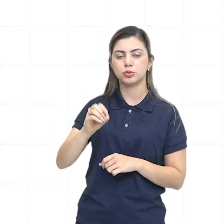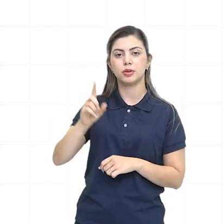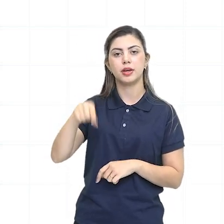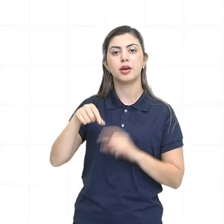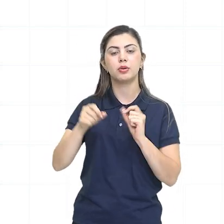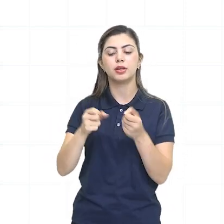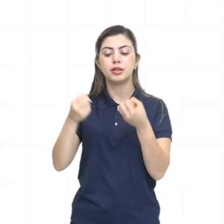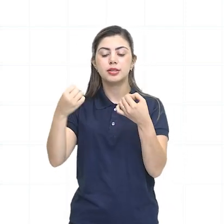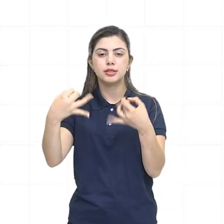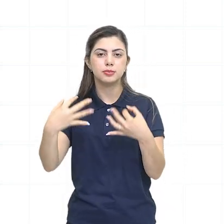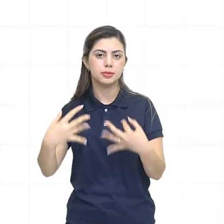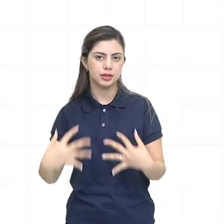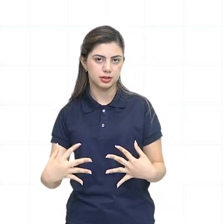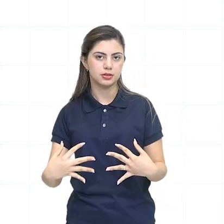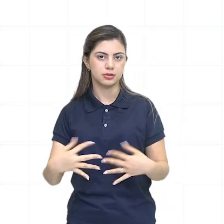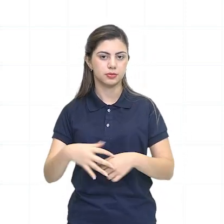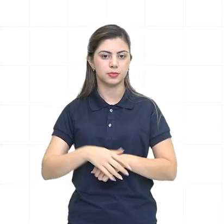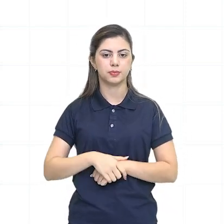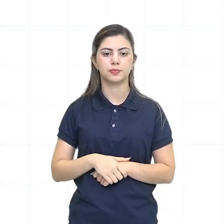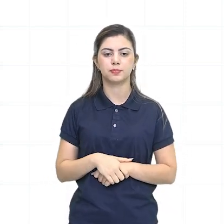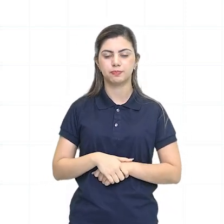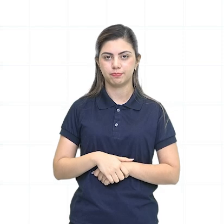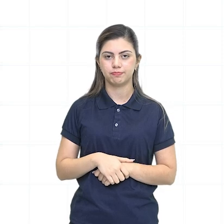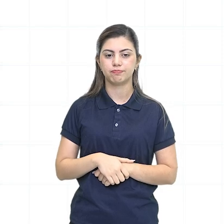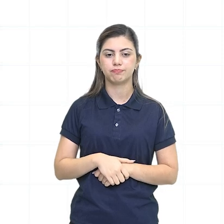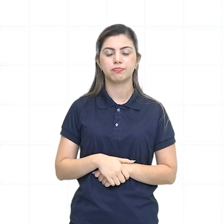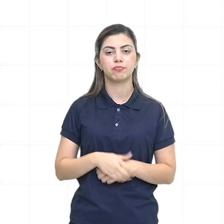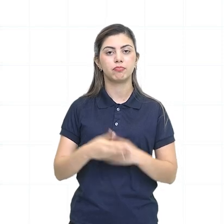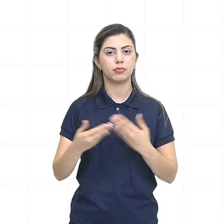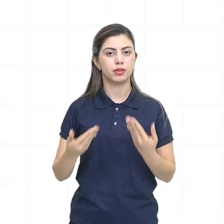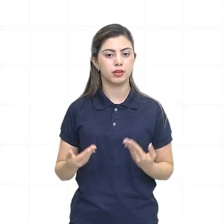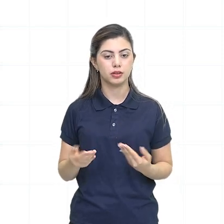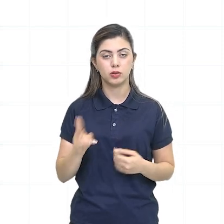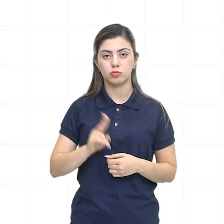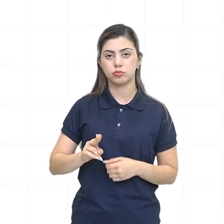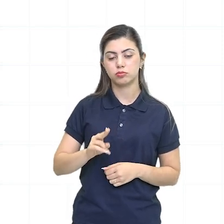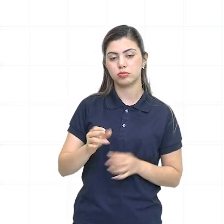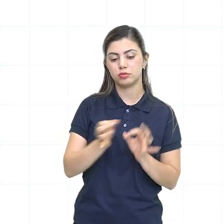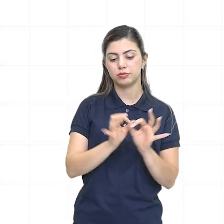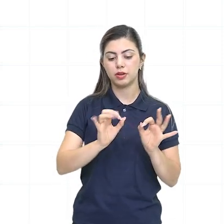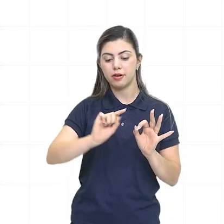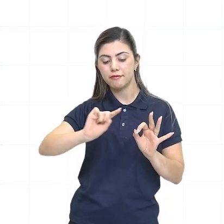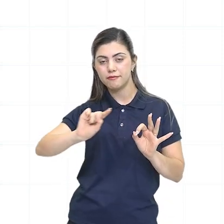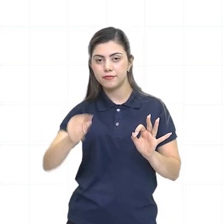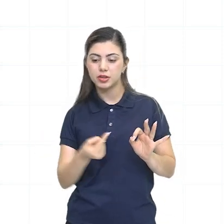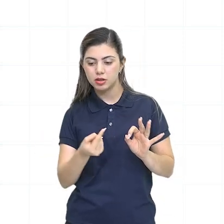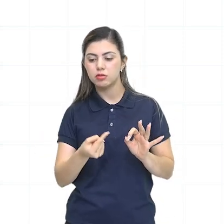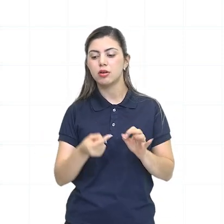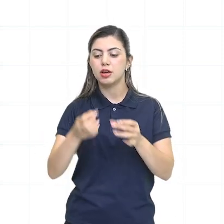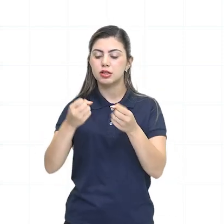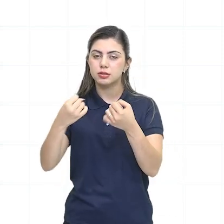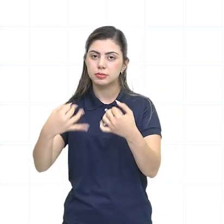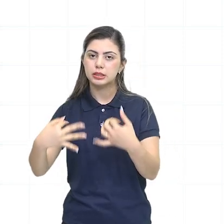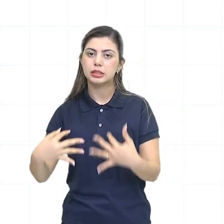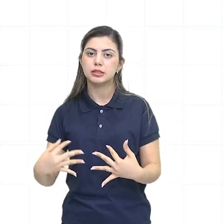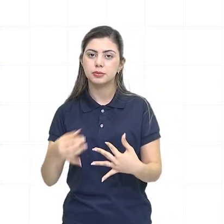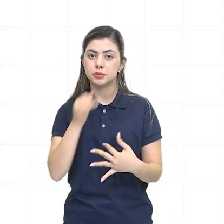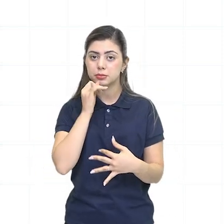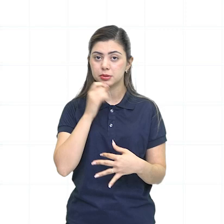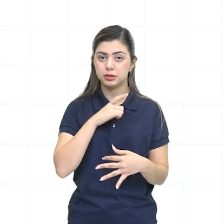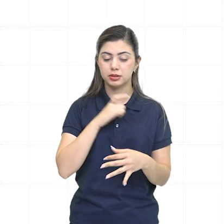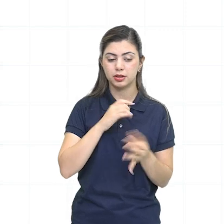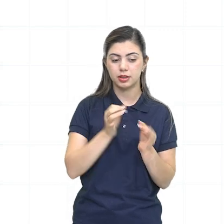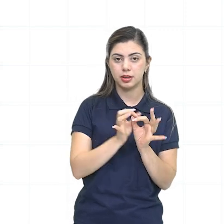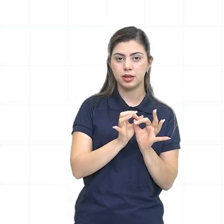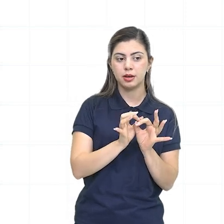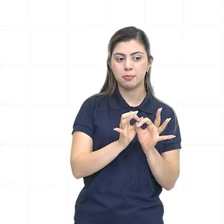uma explicação, tá? A gente vai trabalhar numa frase, por exemplo, tem um termo e eu